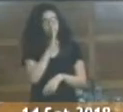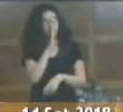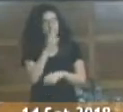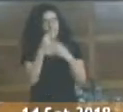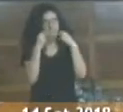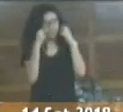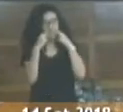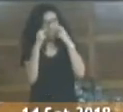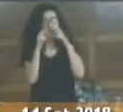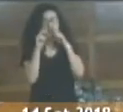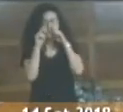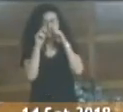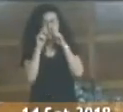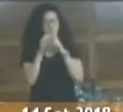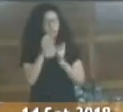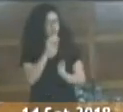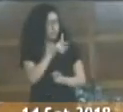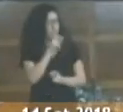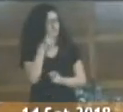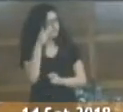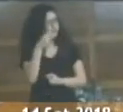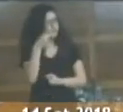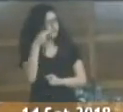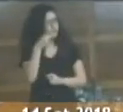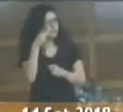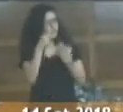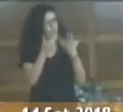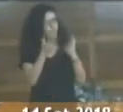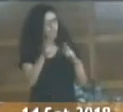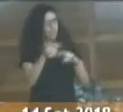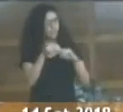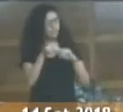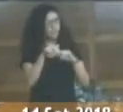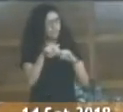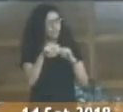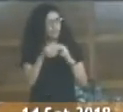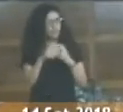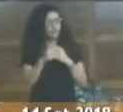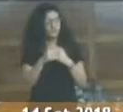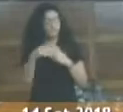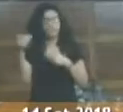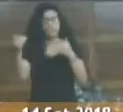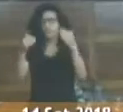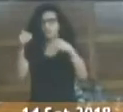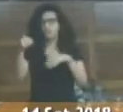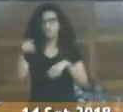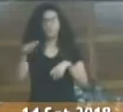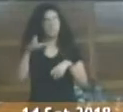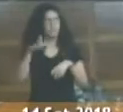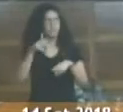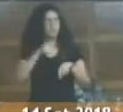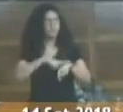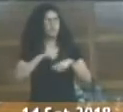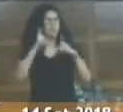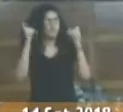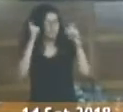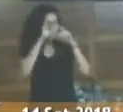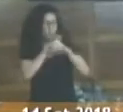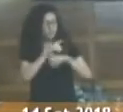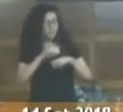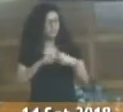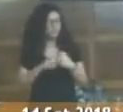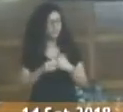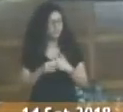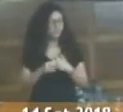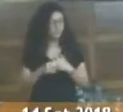talvez estratégica. Tá, deputado? Parabenizar também por ter deslocado nesse período confuso, complicado para vocês que estão, né, está